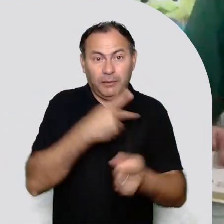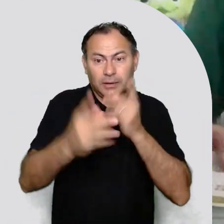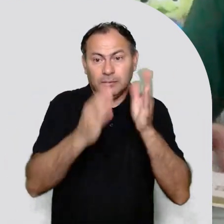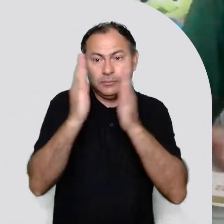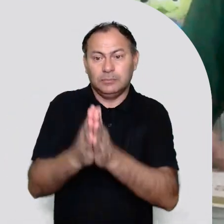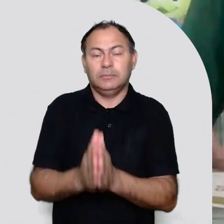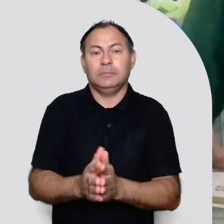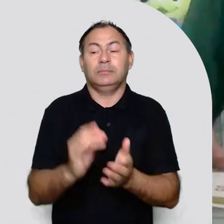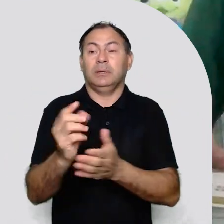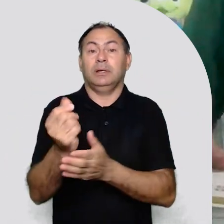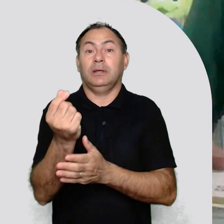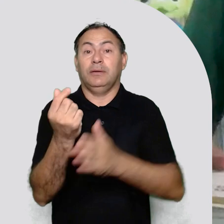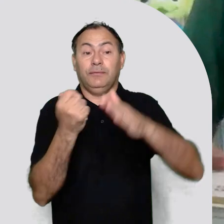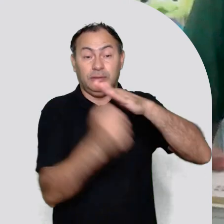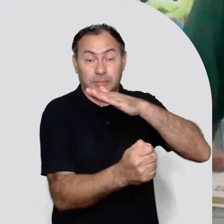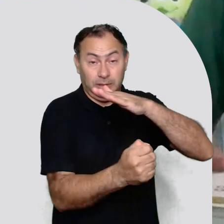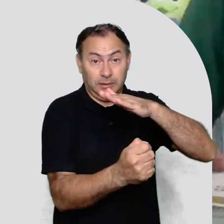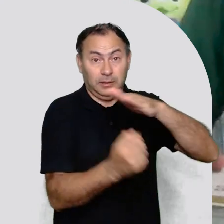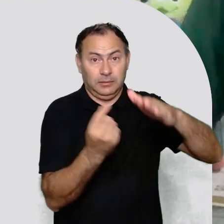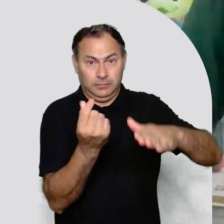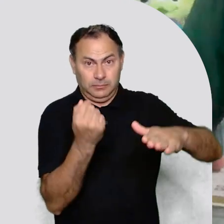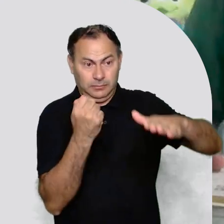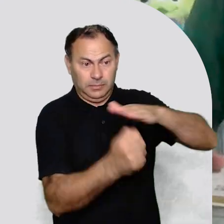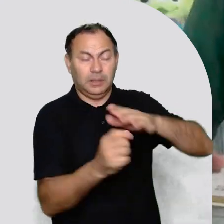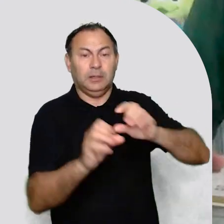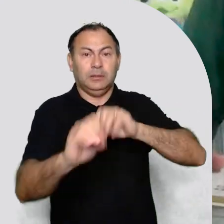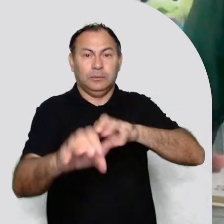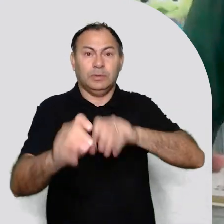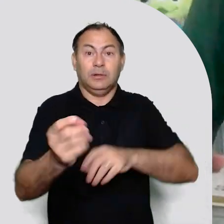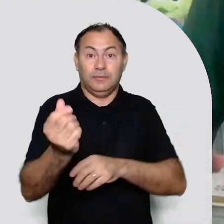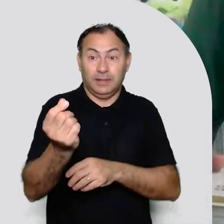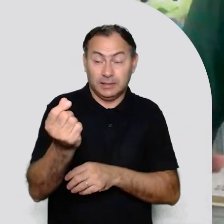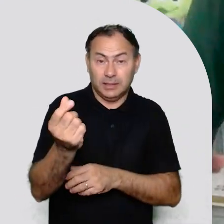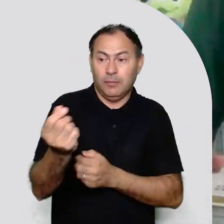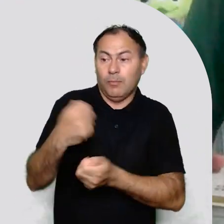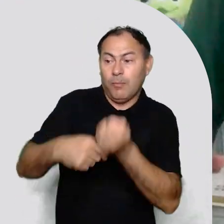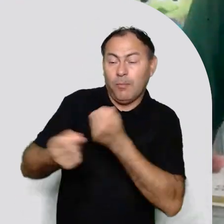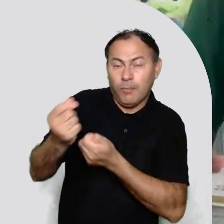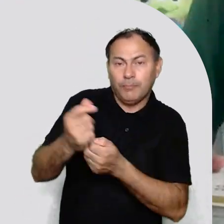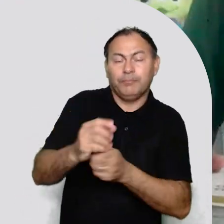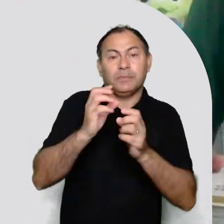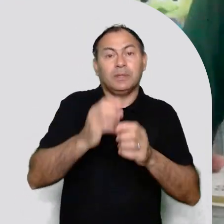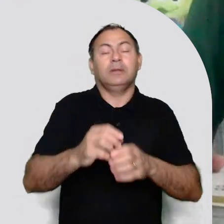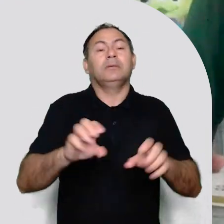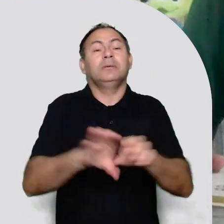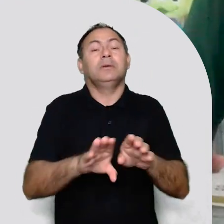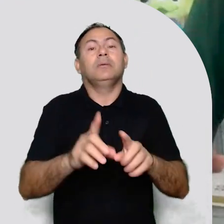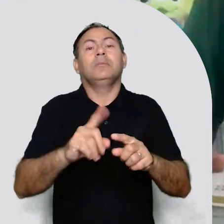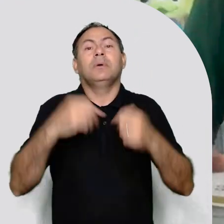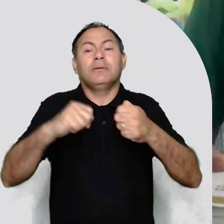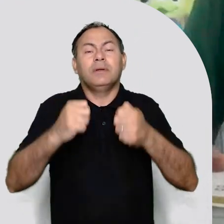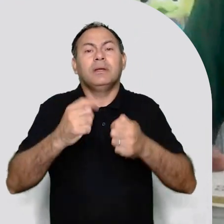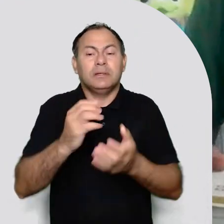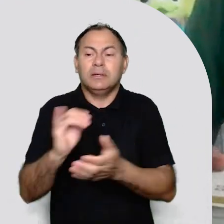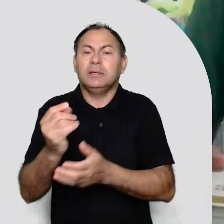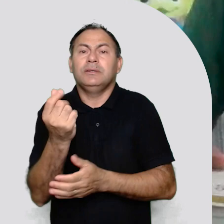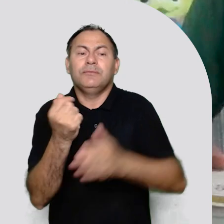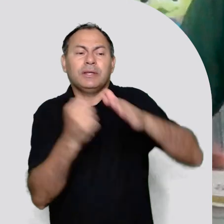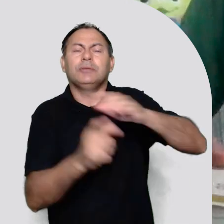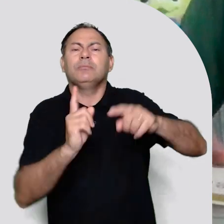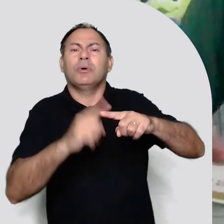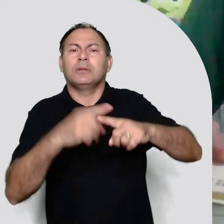falar dessa parte dos investimentos, que tem relação com a parte de educação financeira e a economia ética. Por que devemos investir?